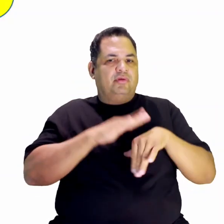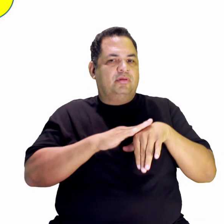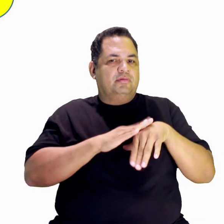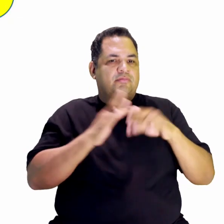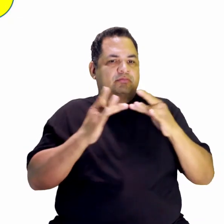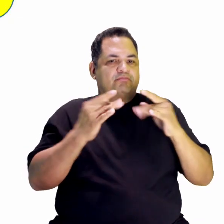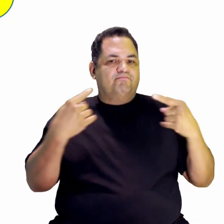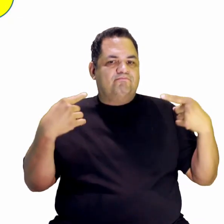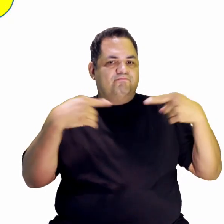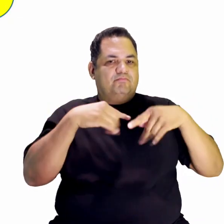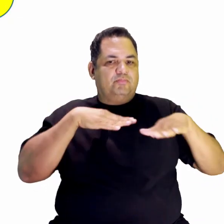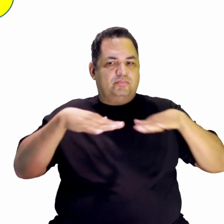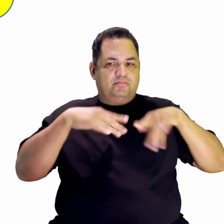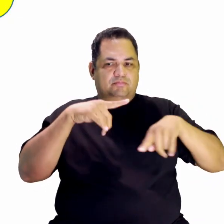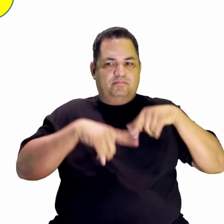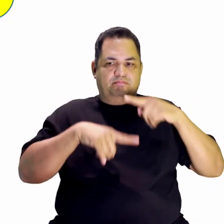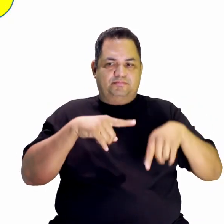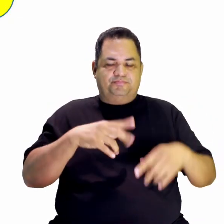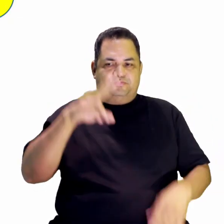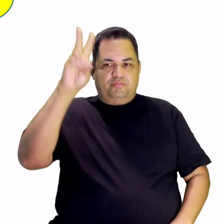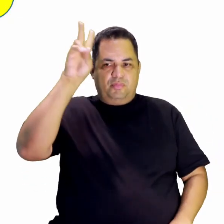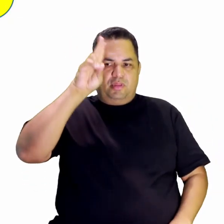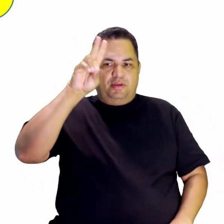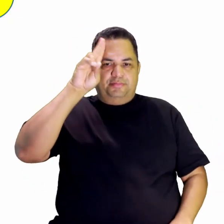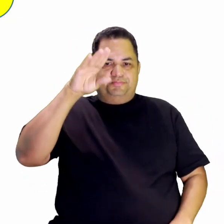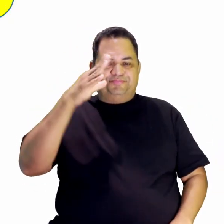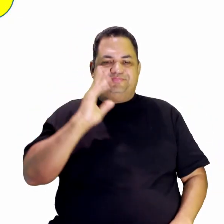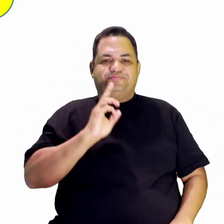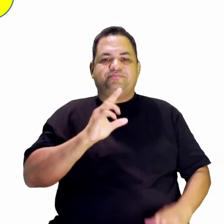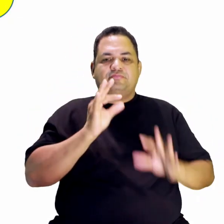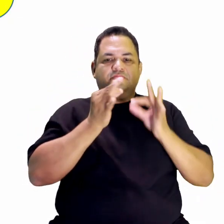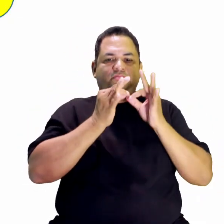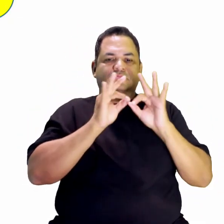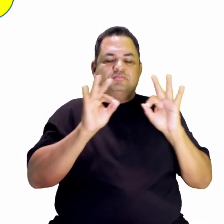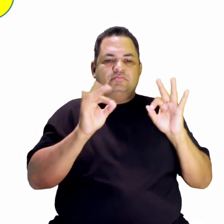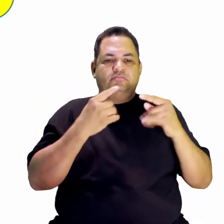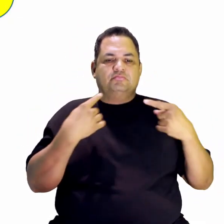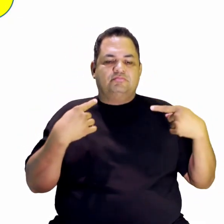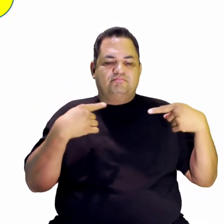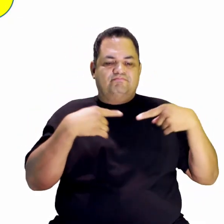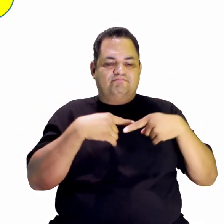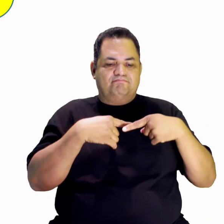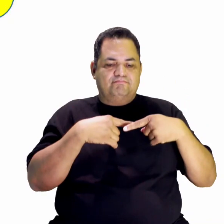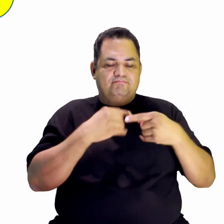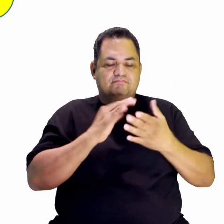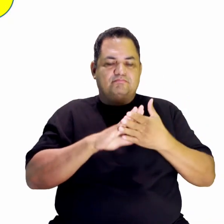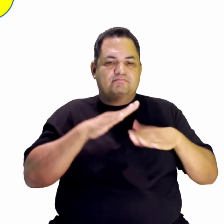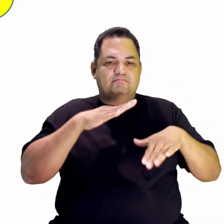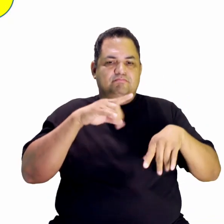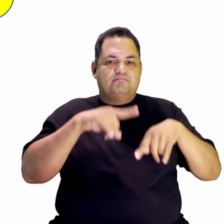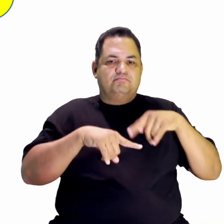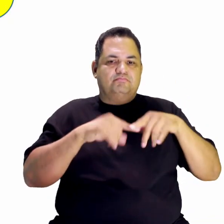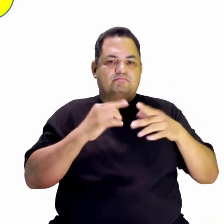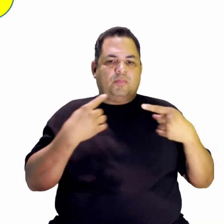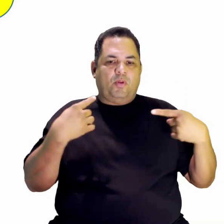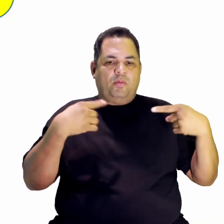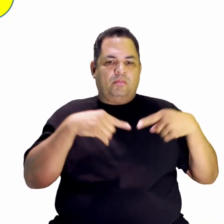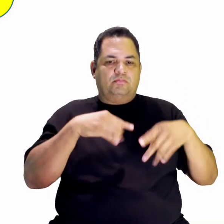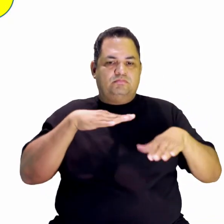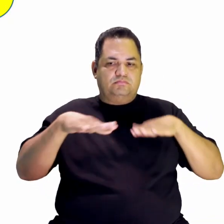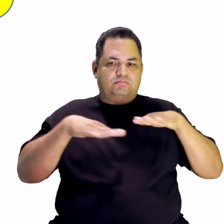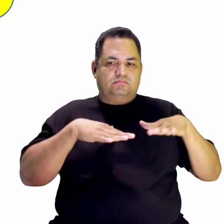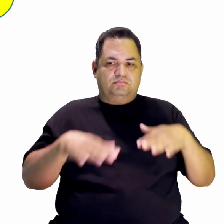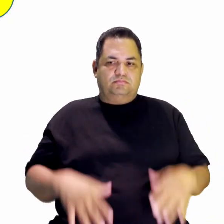se opõe ao movimento dos corpos. Lembre disso, pessoal. Sempre vai se opor ao movimento dos corpos. Sempre contrário ao